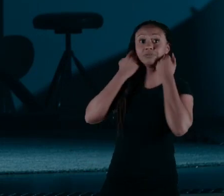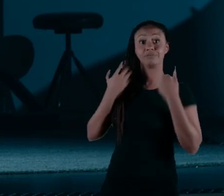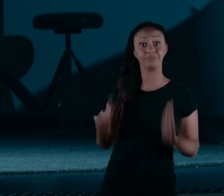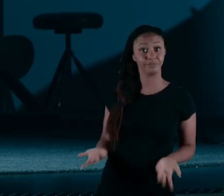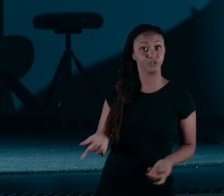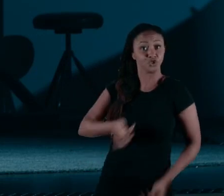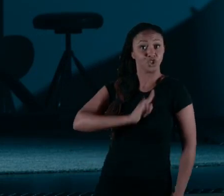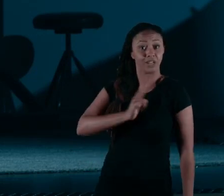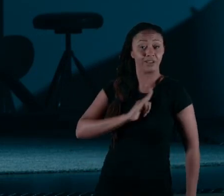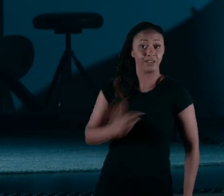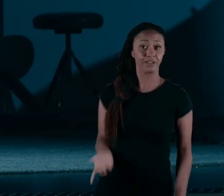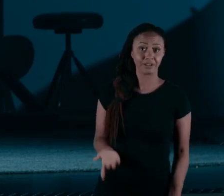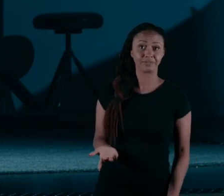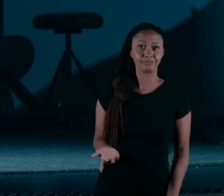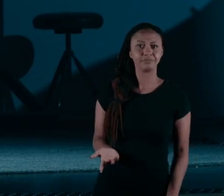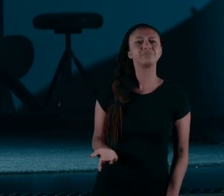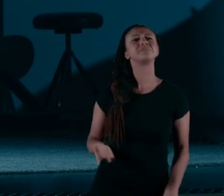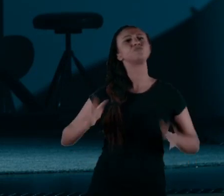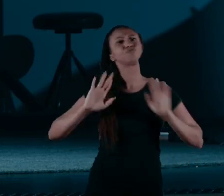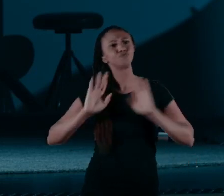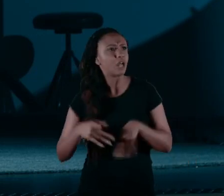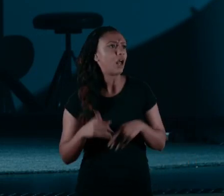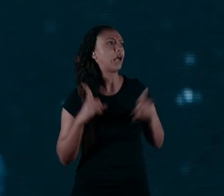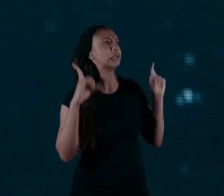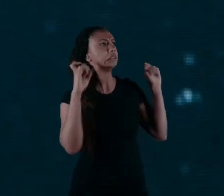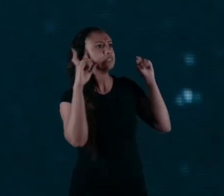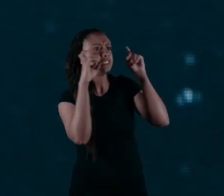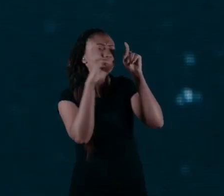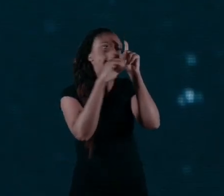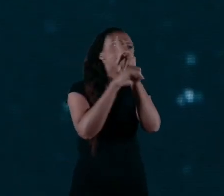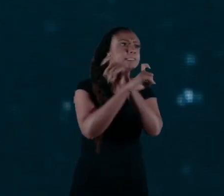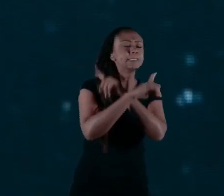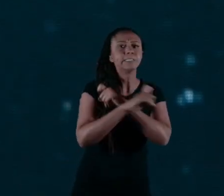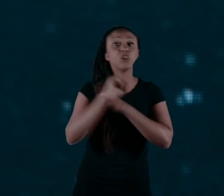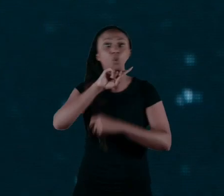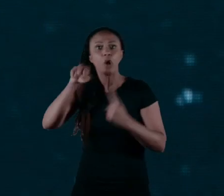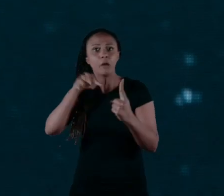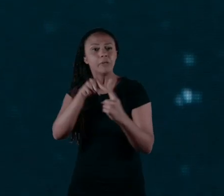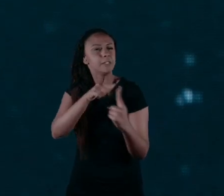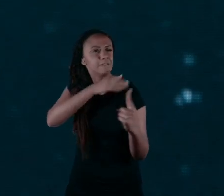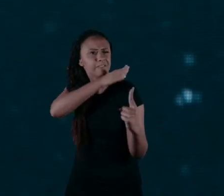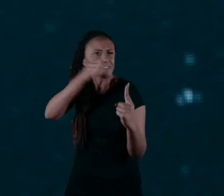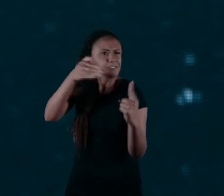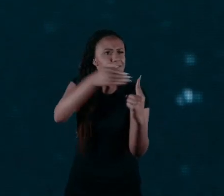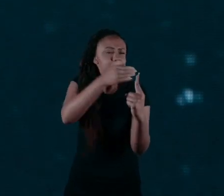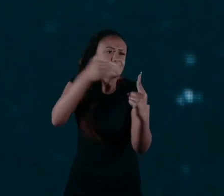Enfrentou todas as dificuldades para cumprir o seu propósito e foi até o fim.